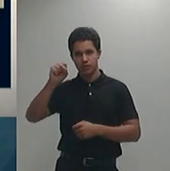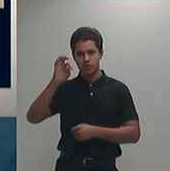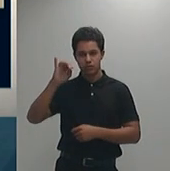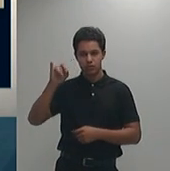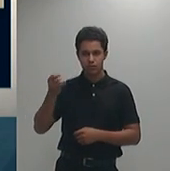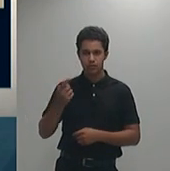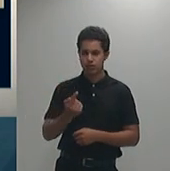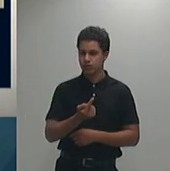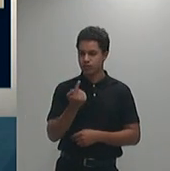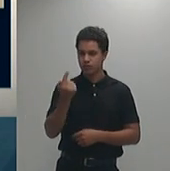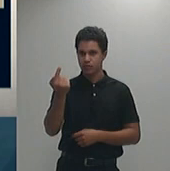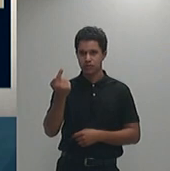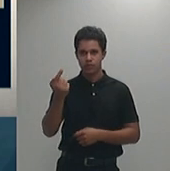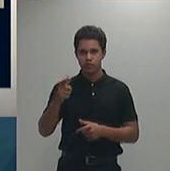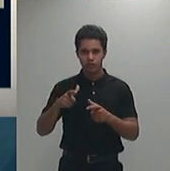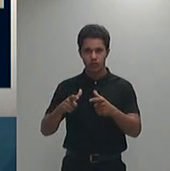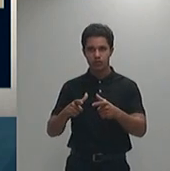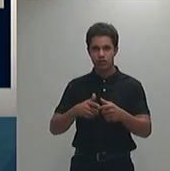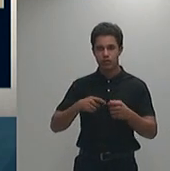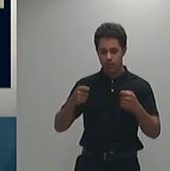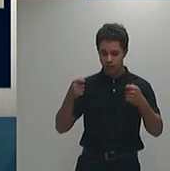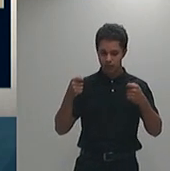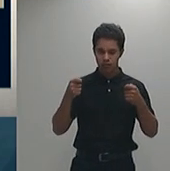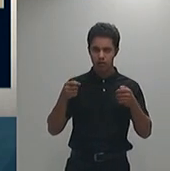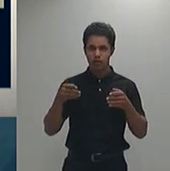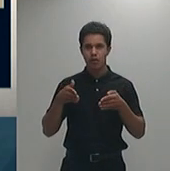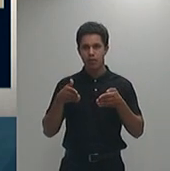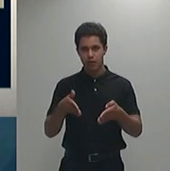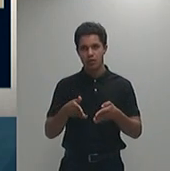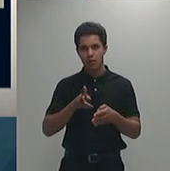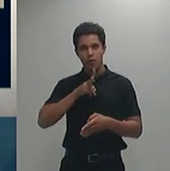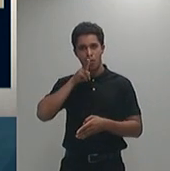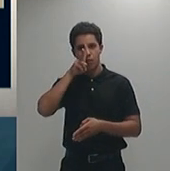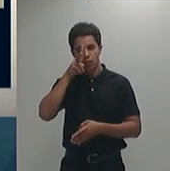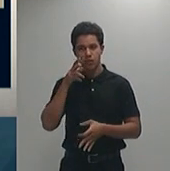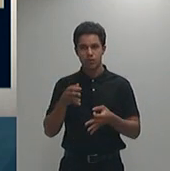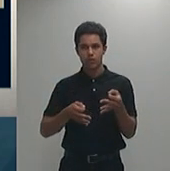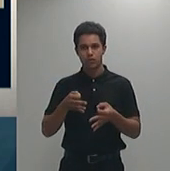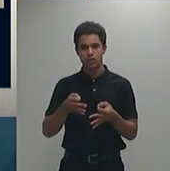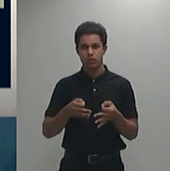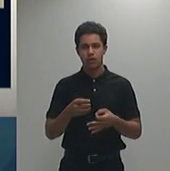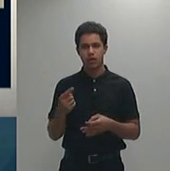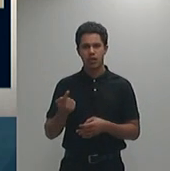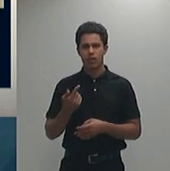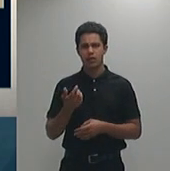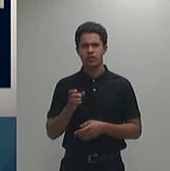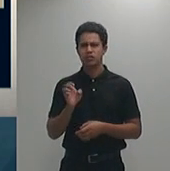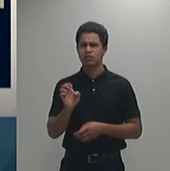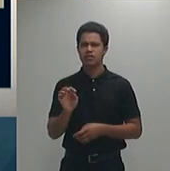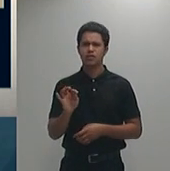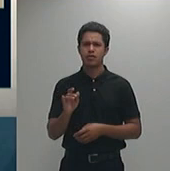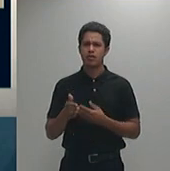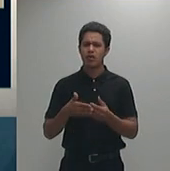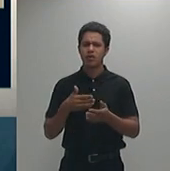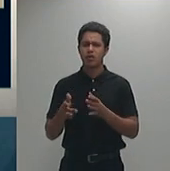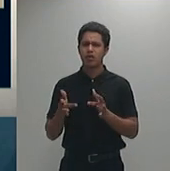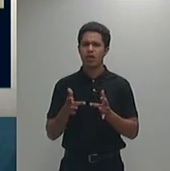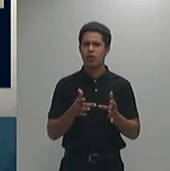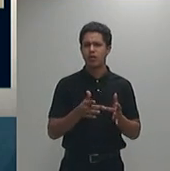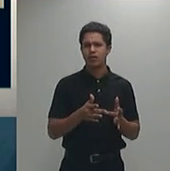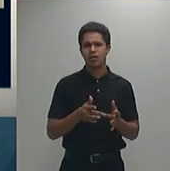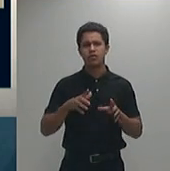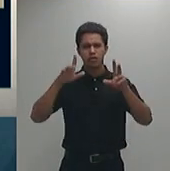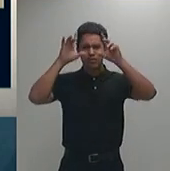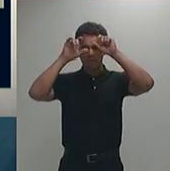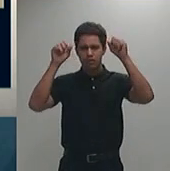judicante pertencentes necessariamente ao poder judiciário de todo descabido estabelecer qualquer vinculação do tribunal arbitral que não